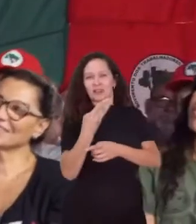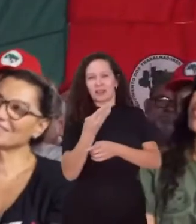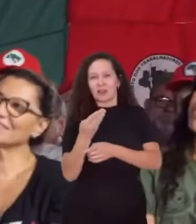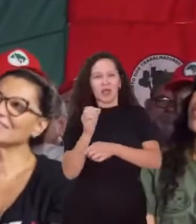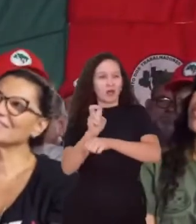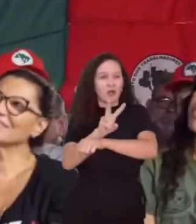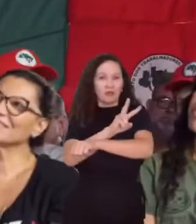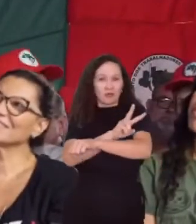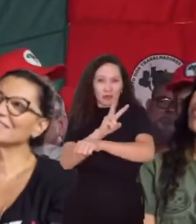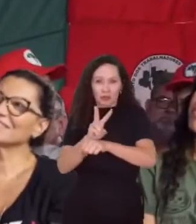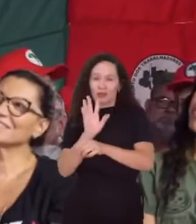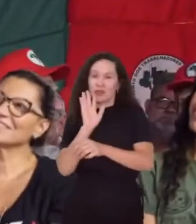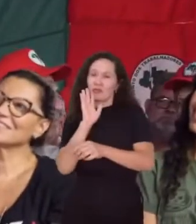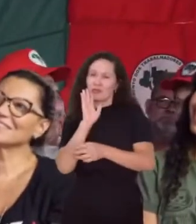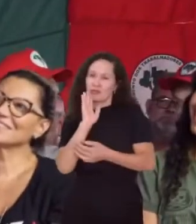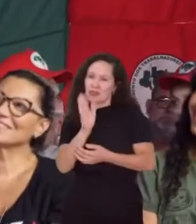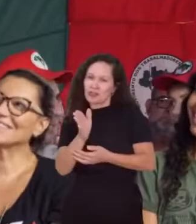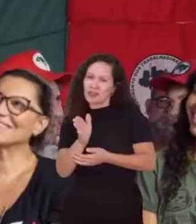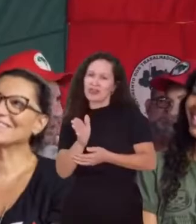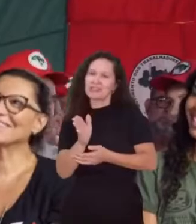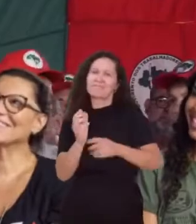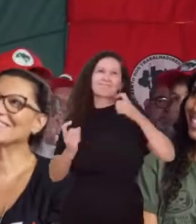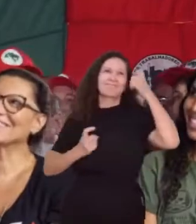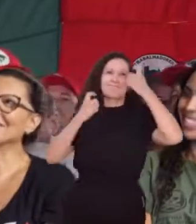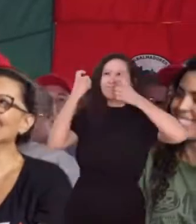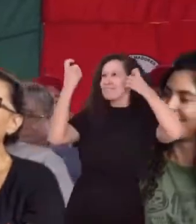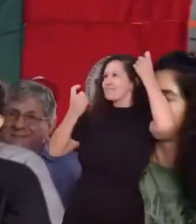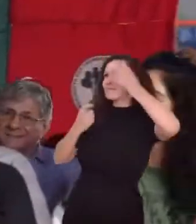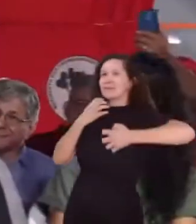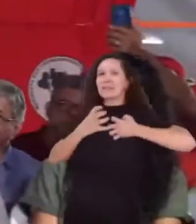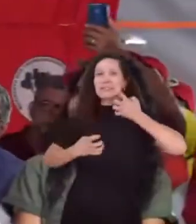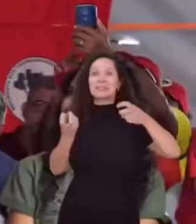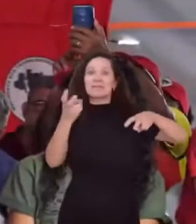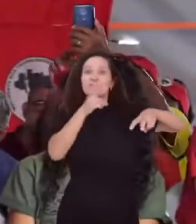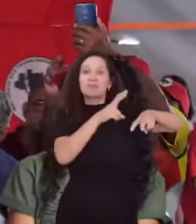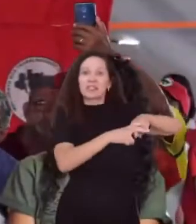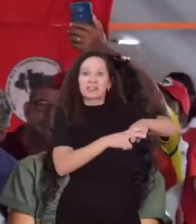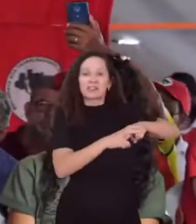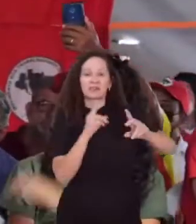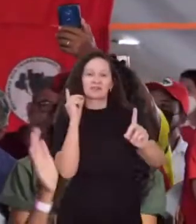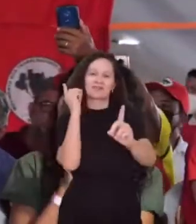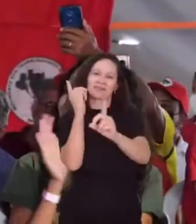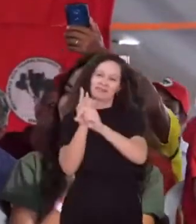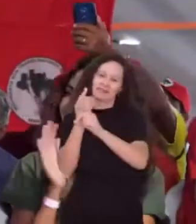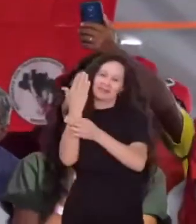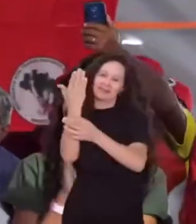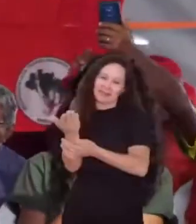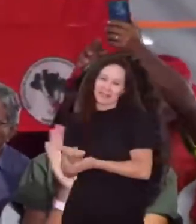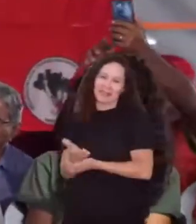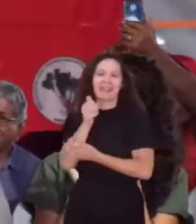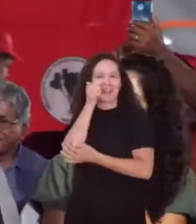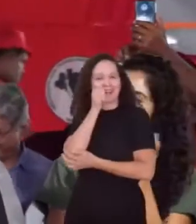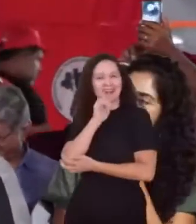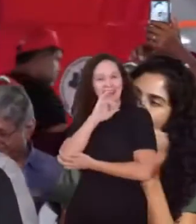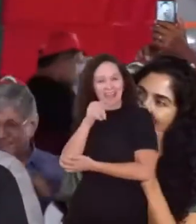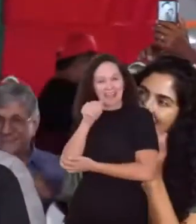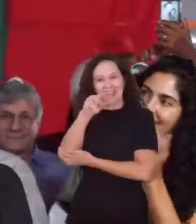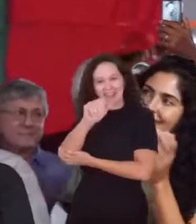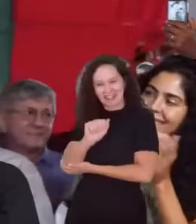estava desesperado e preso, eu encontro a Janjinha na minha vida para me ajudar a